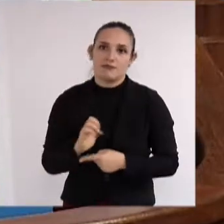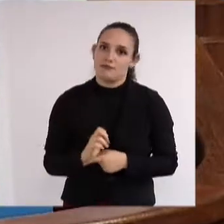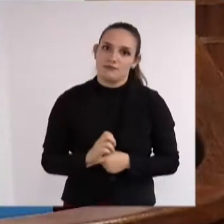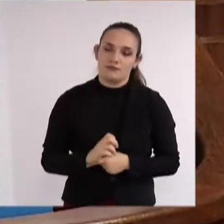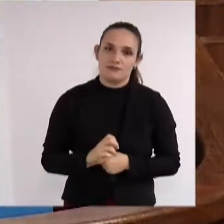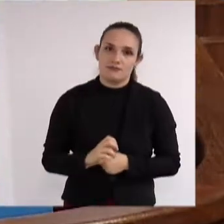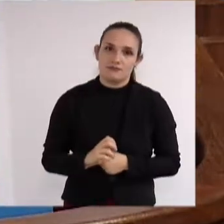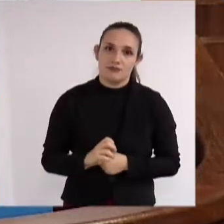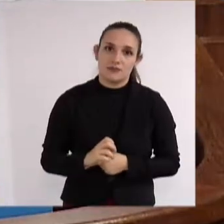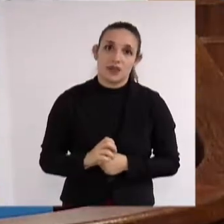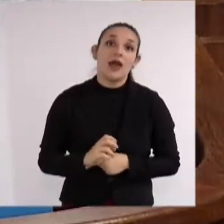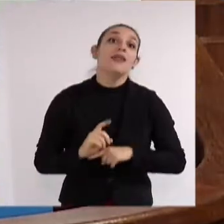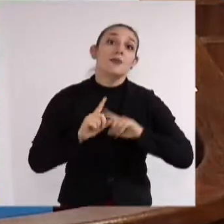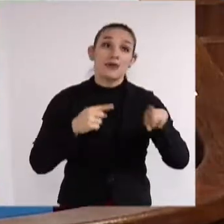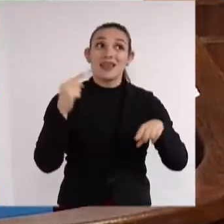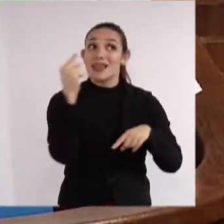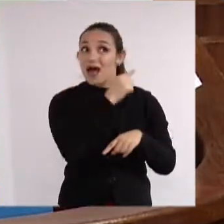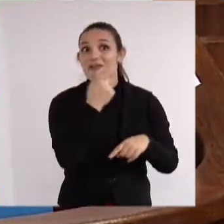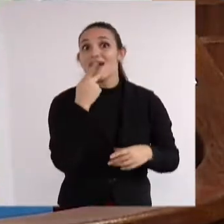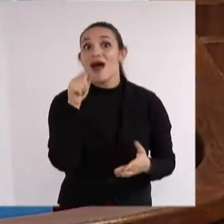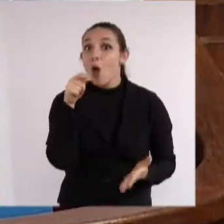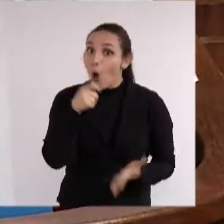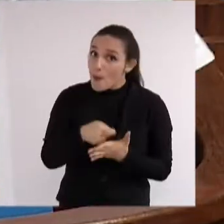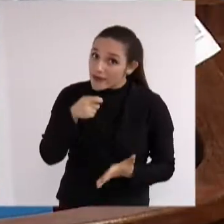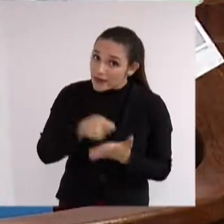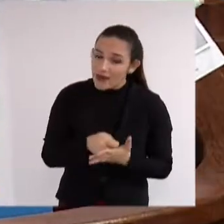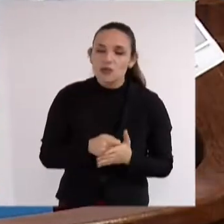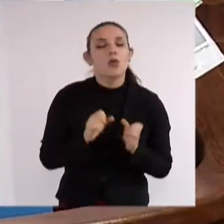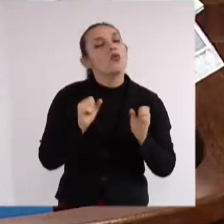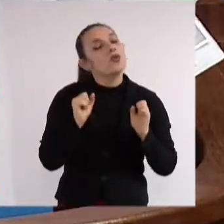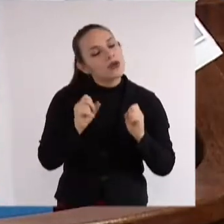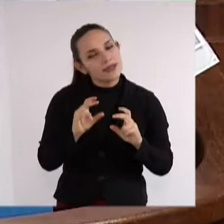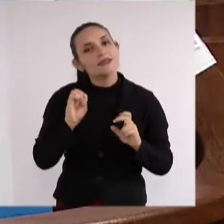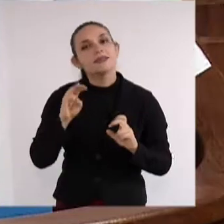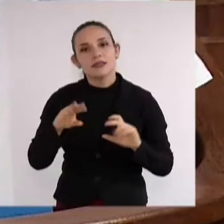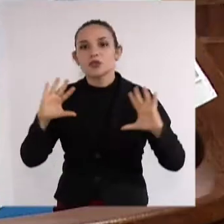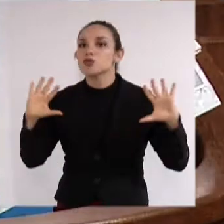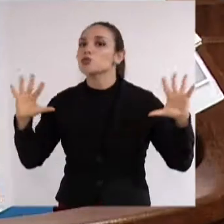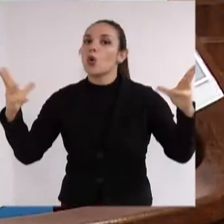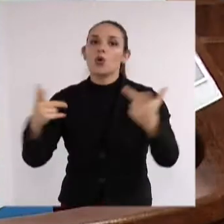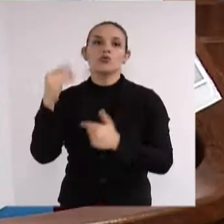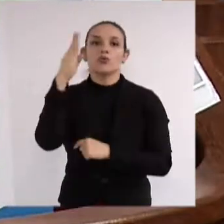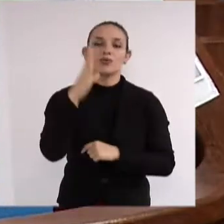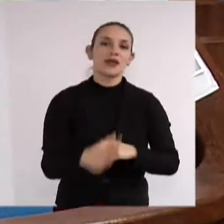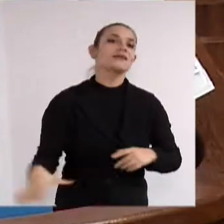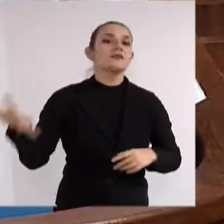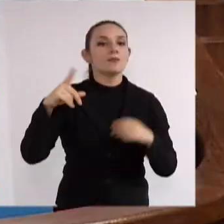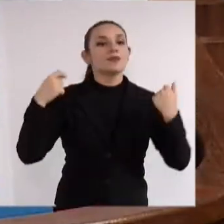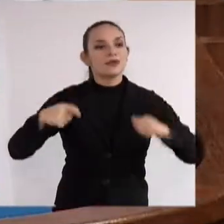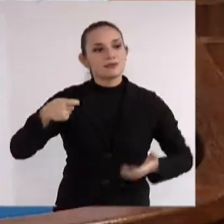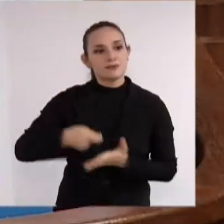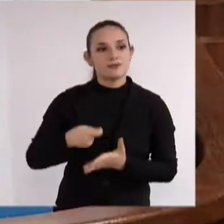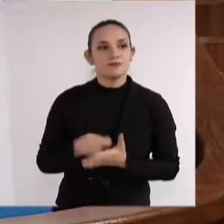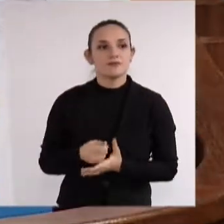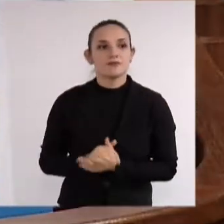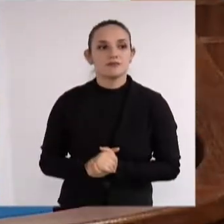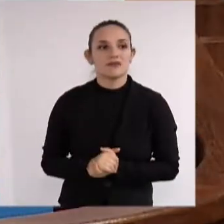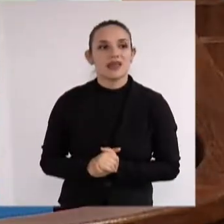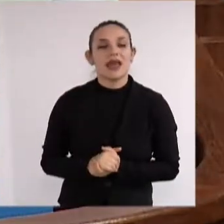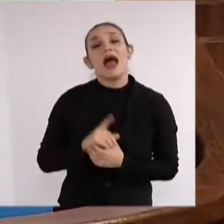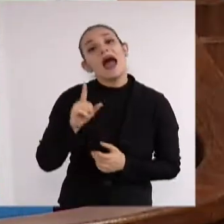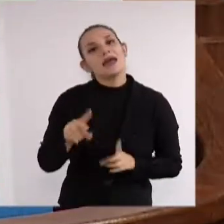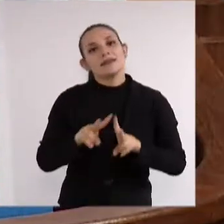dispor. E a partir do momento que ela dispõe sobre essas mudanças, é obrigatório que em todo o território nacional ela seja cumprida. Aqui não se trata de